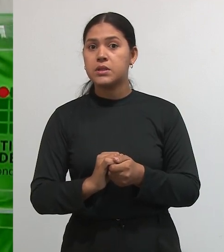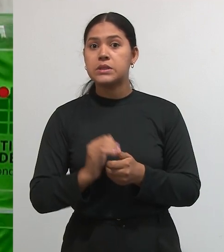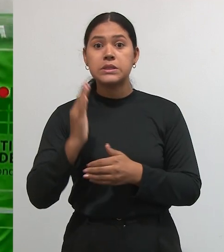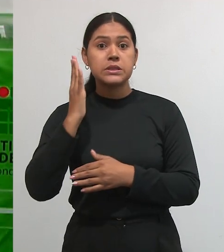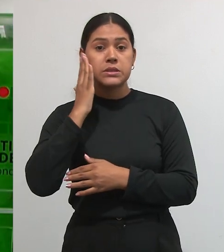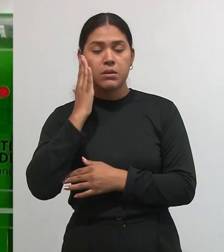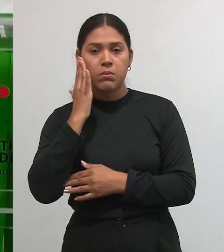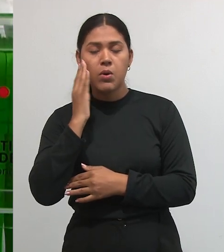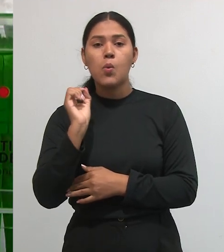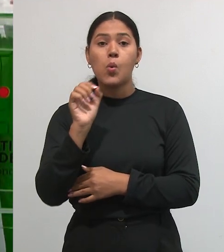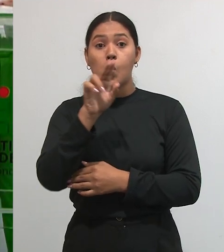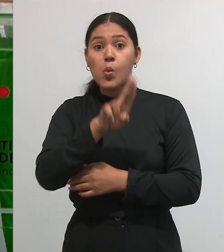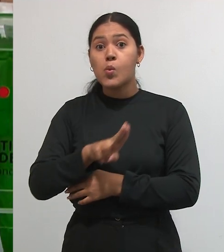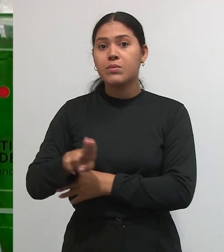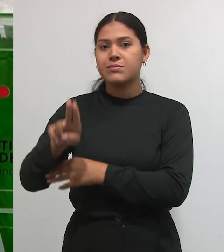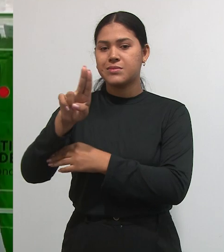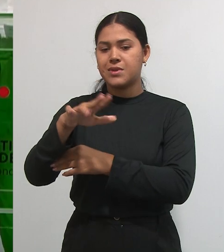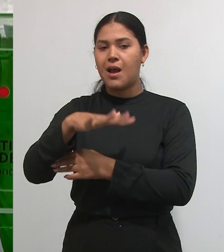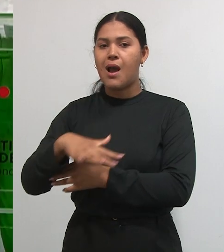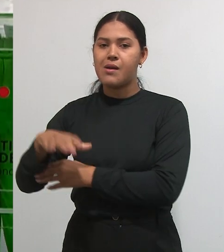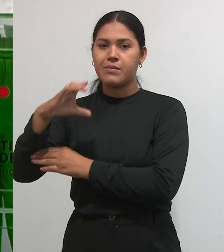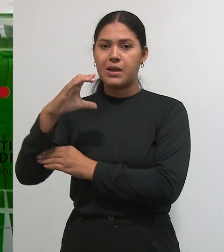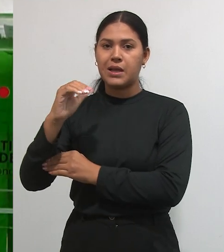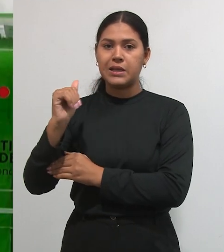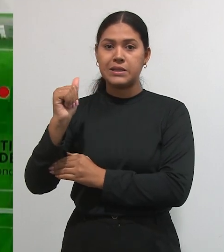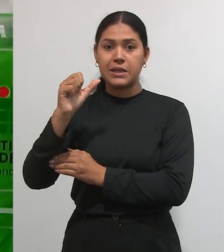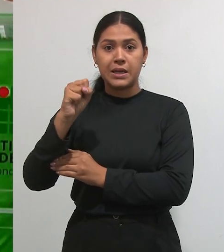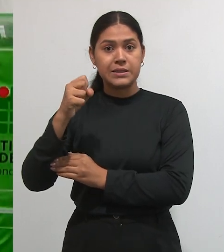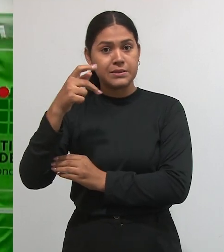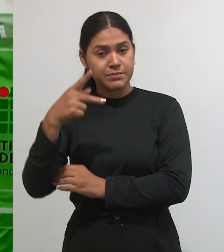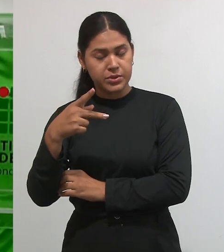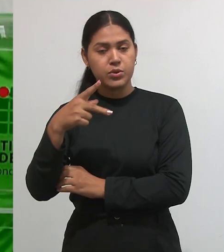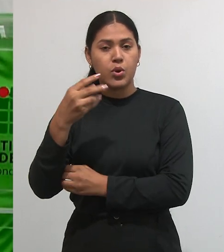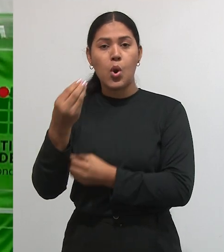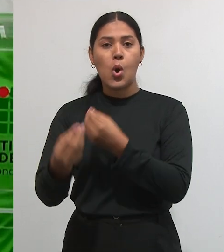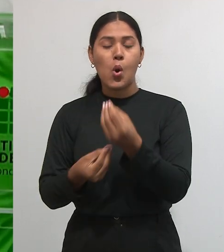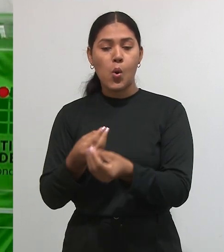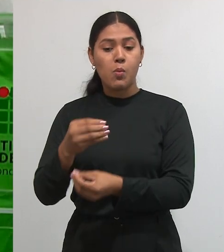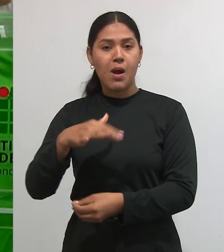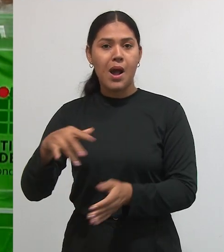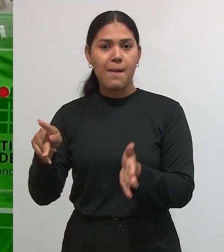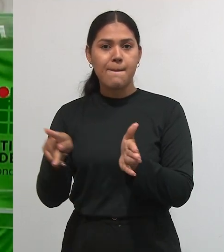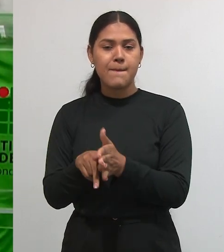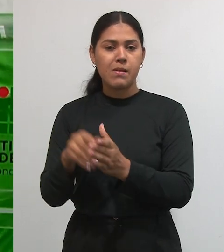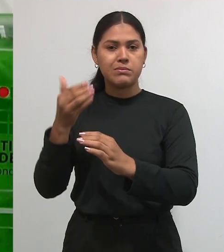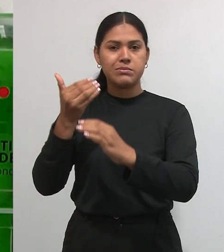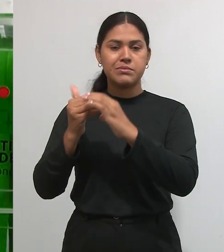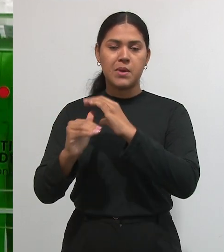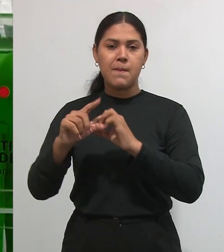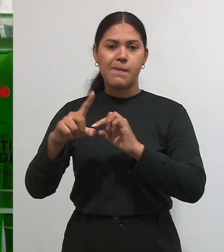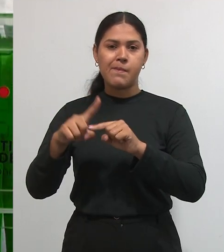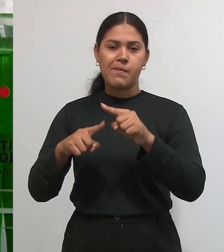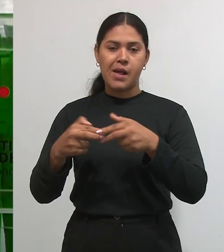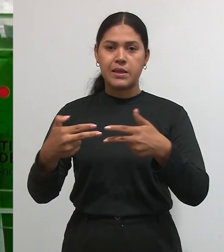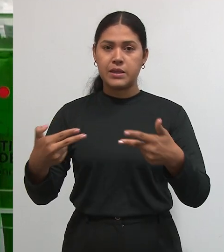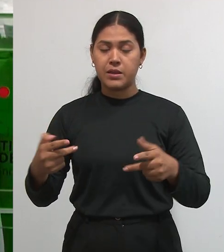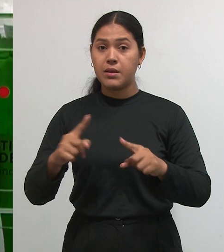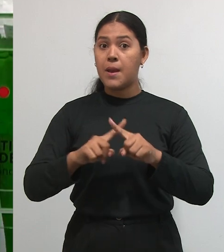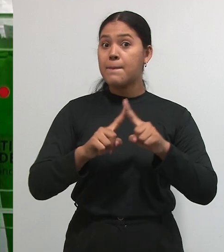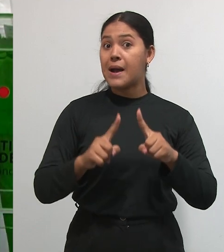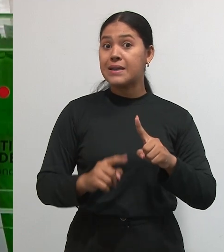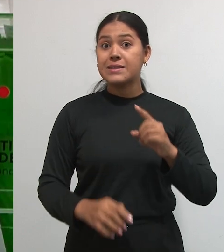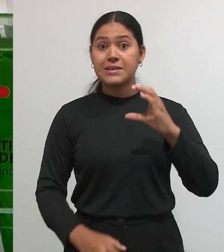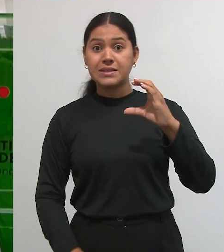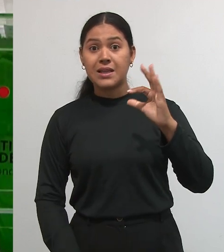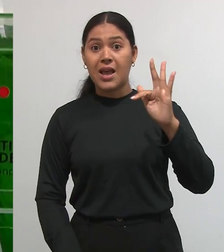responder, ou seja, utilizar o campo, a CASP, como campo de aplicação ali. Já o CFC fala